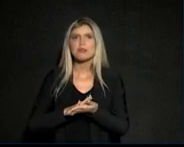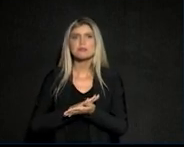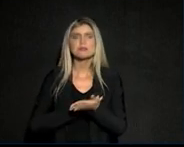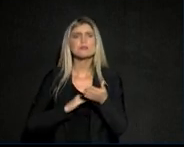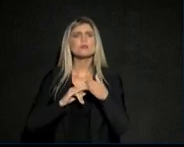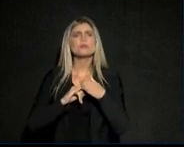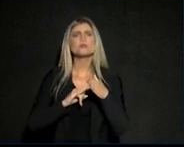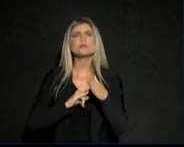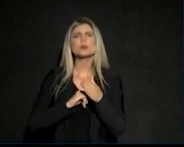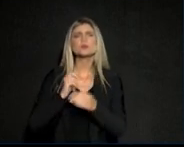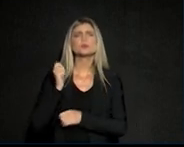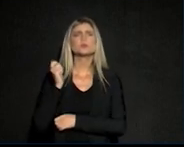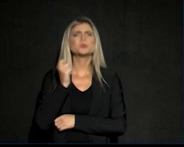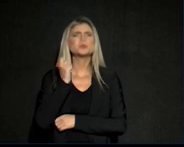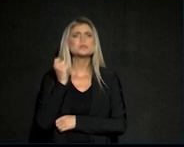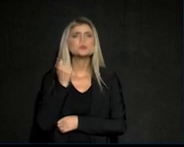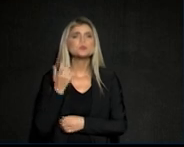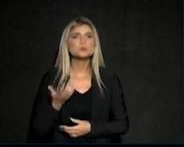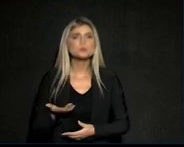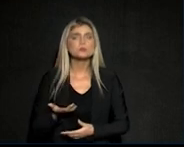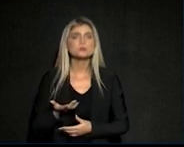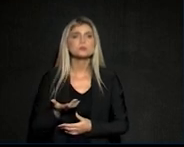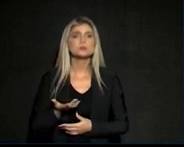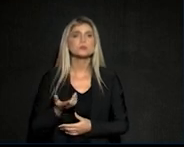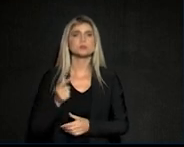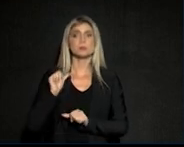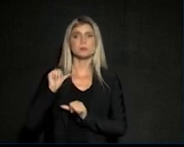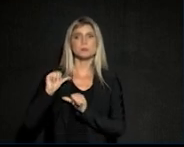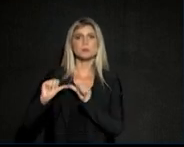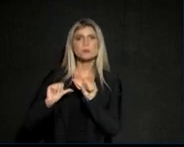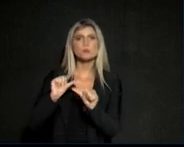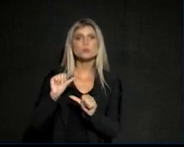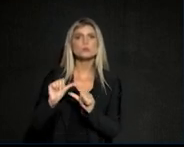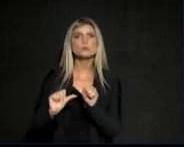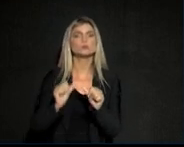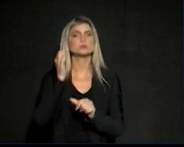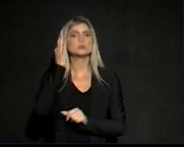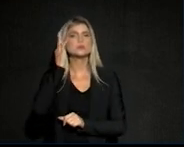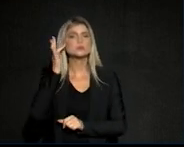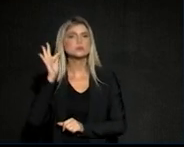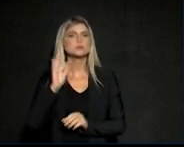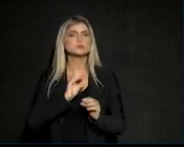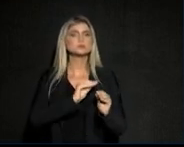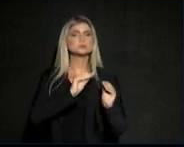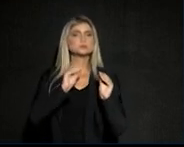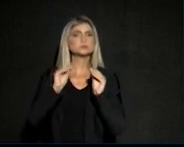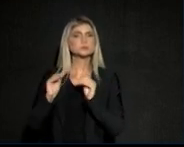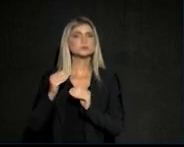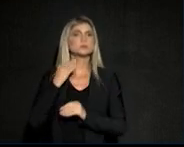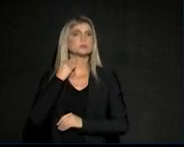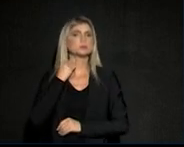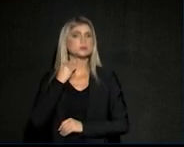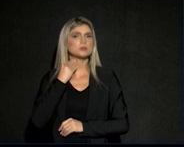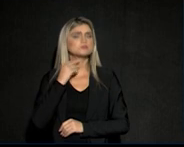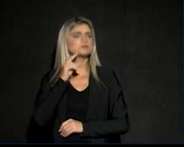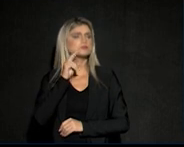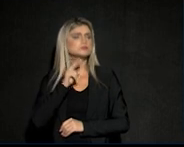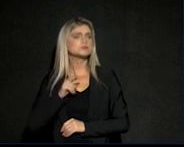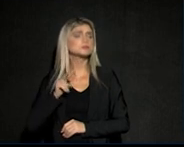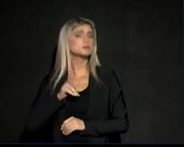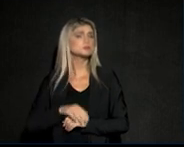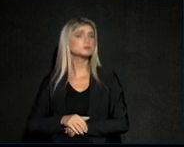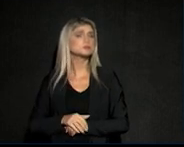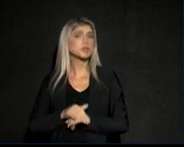começa a ficar com o risco de perenidade e na hora que você faz essa mudança filosófica e traz o Ben 10 para operar mercado é o que a gente tá vendo